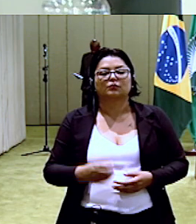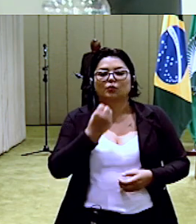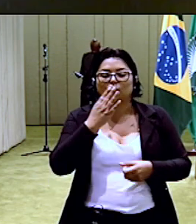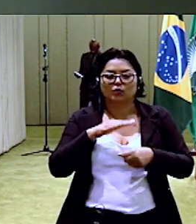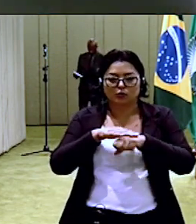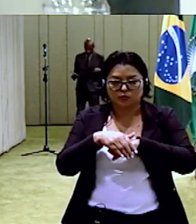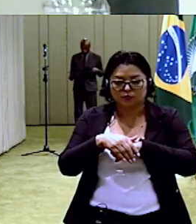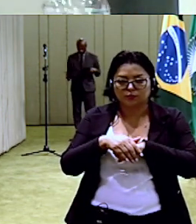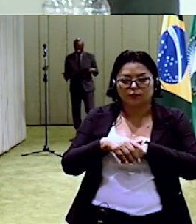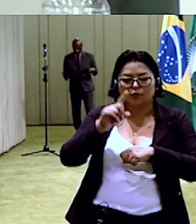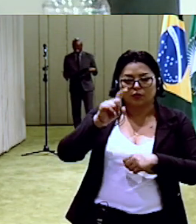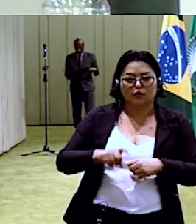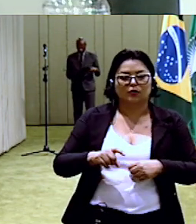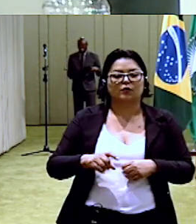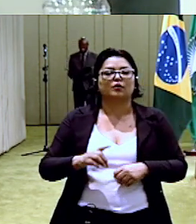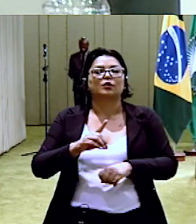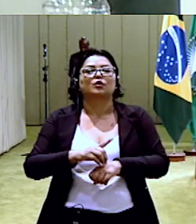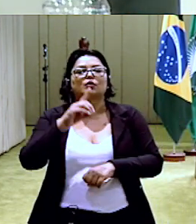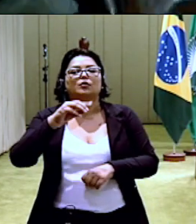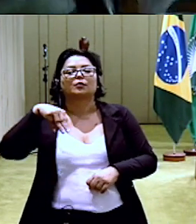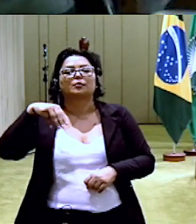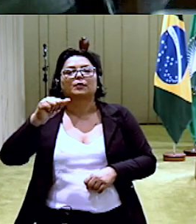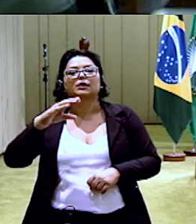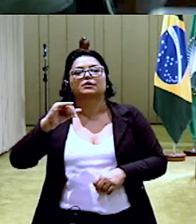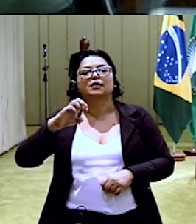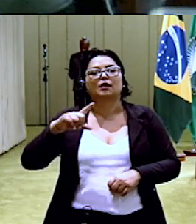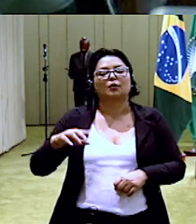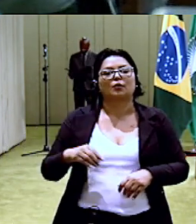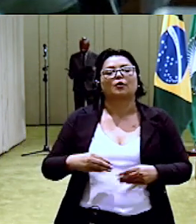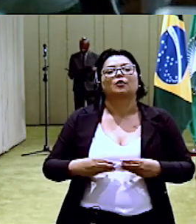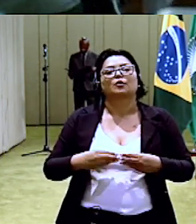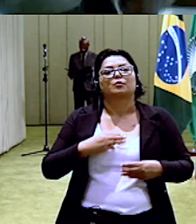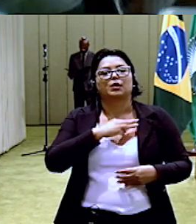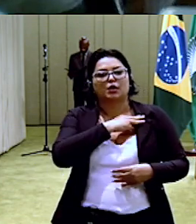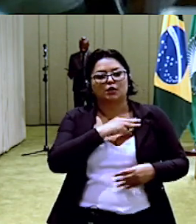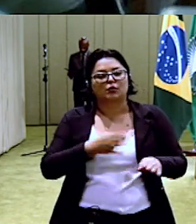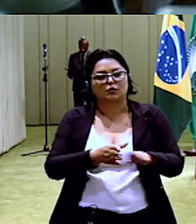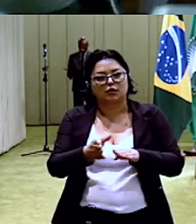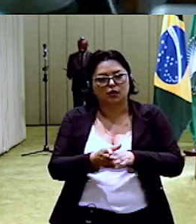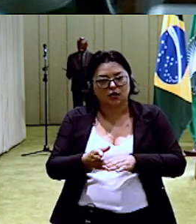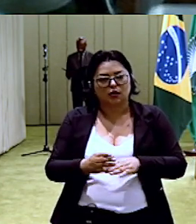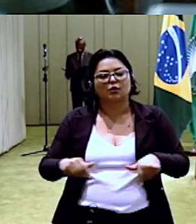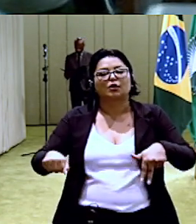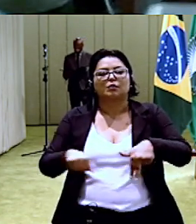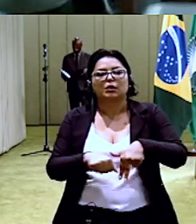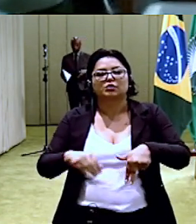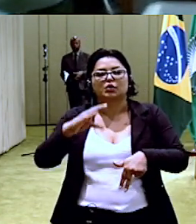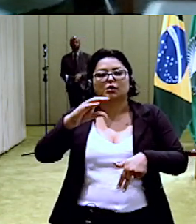Boa noite. Sou o Dr. Marcel Tchanzete, o ministro conselheiro da Embaixada de Camarões aqui no